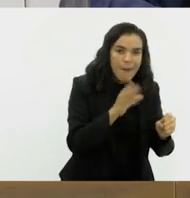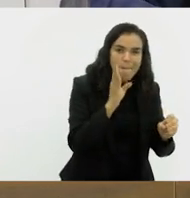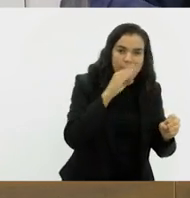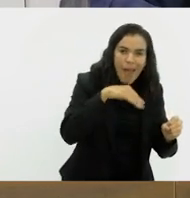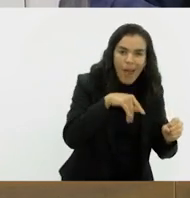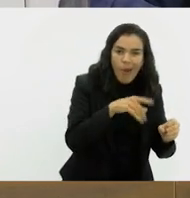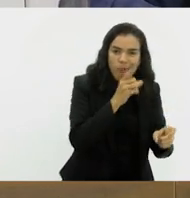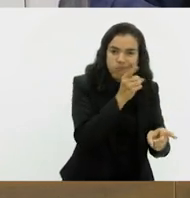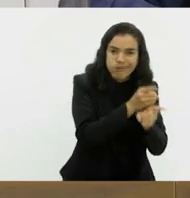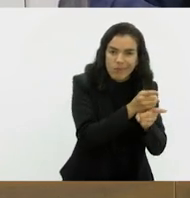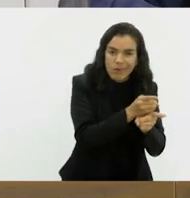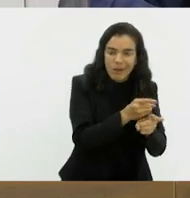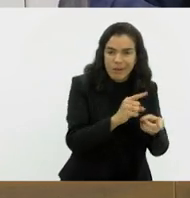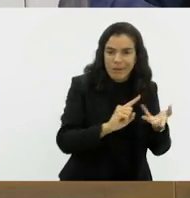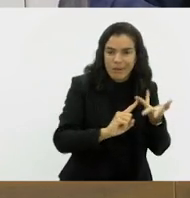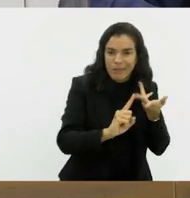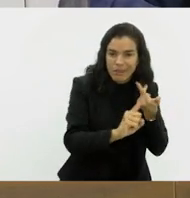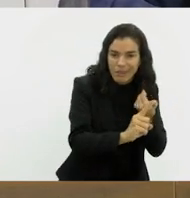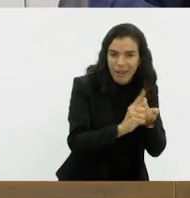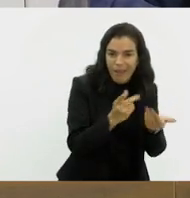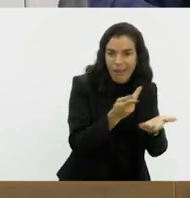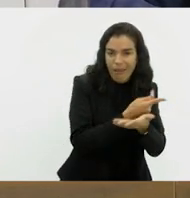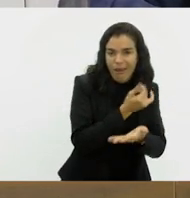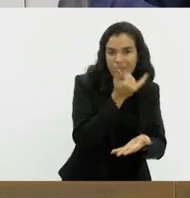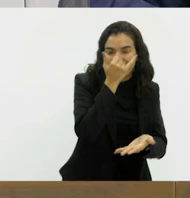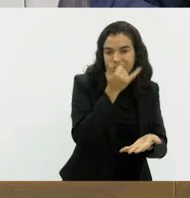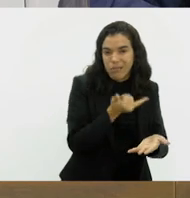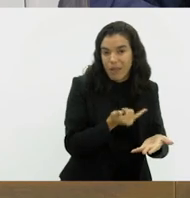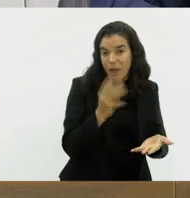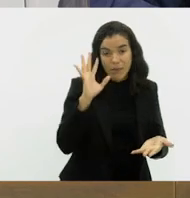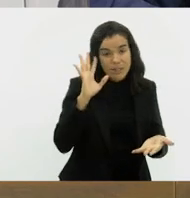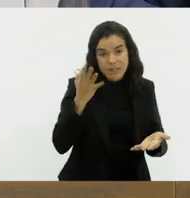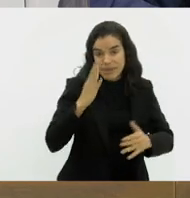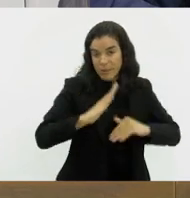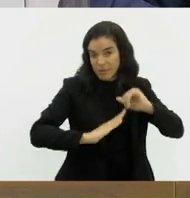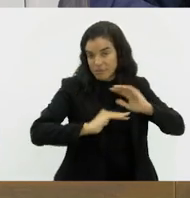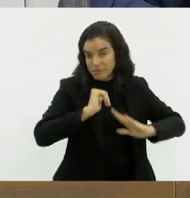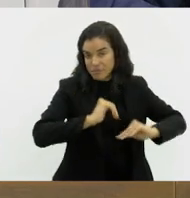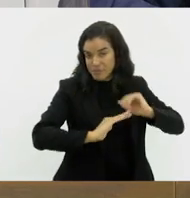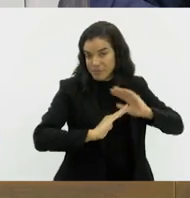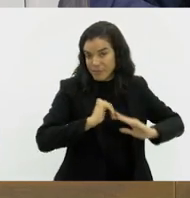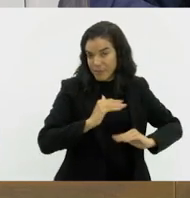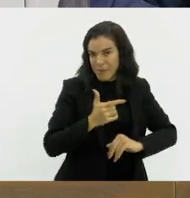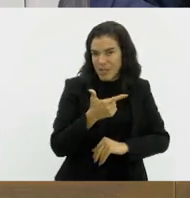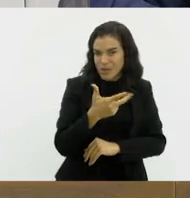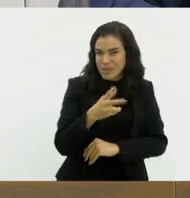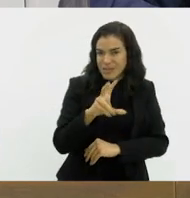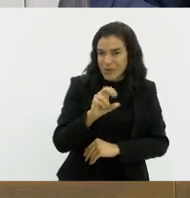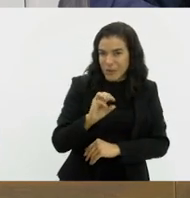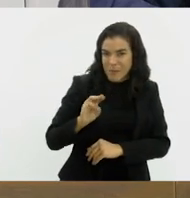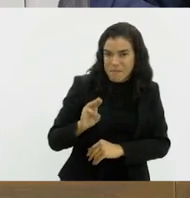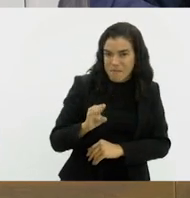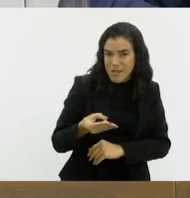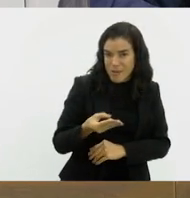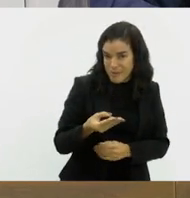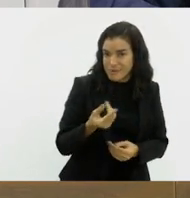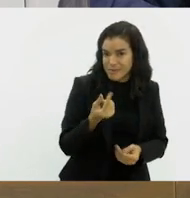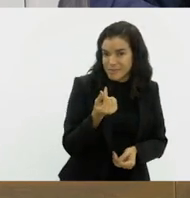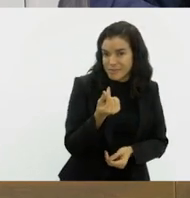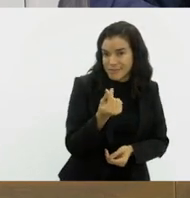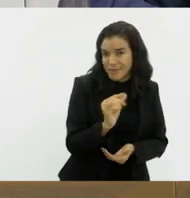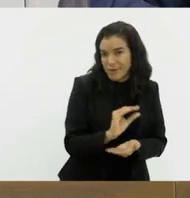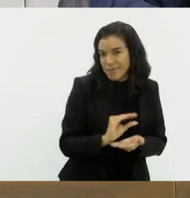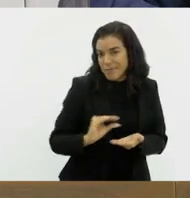diagnosticar, e a gente vai distribuir, assim, isso é uma decisão técnica, mas vai distribuir metade desses 250 milhões para